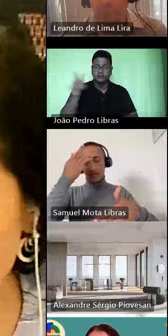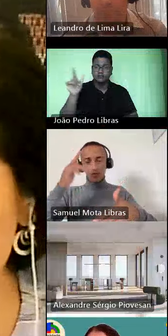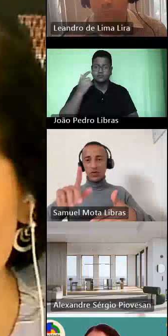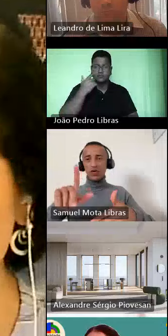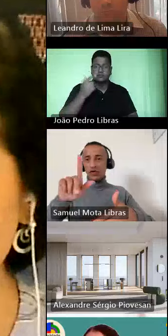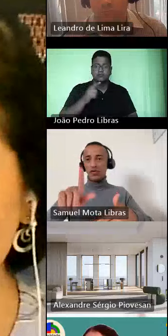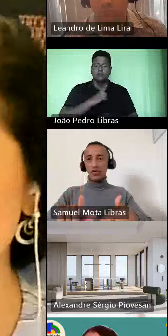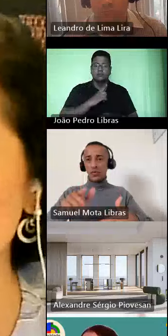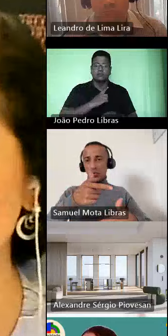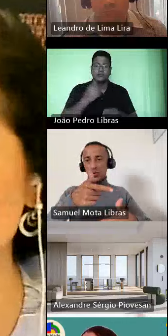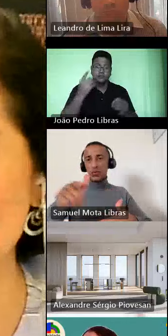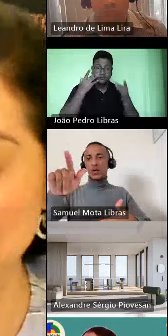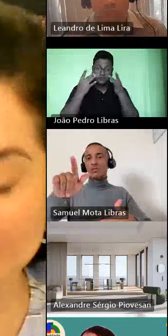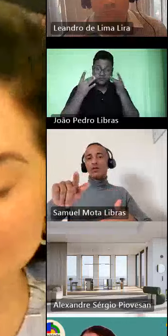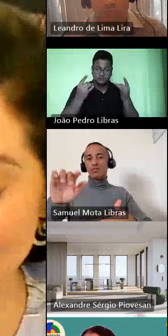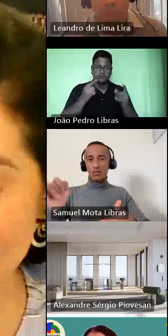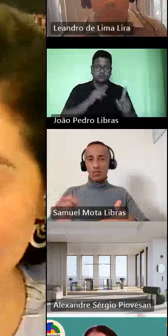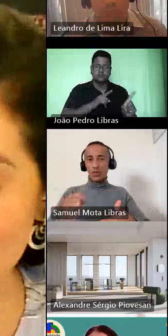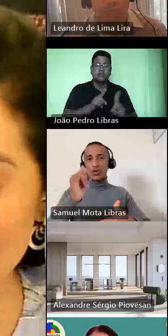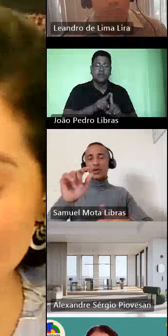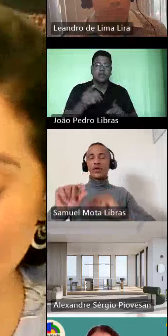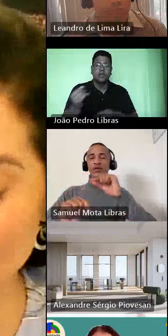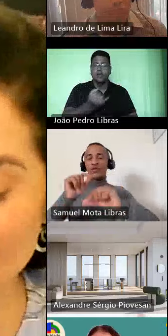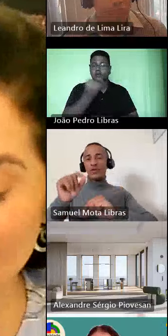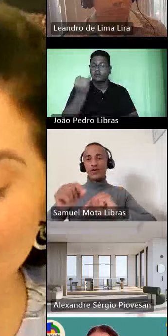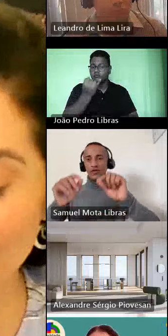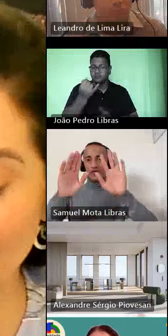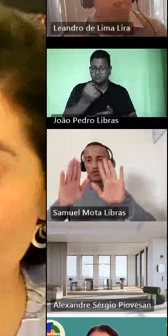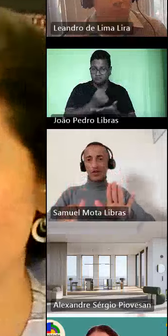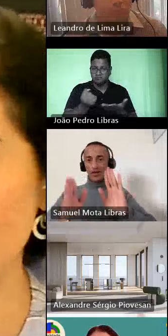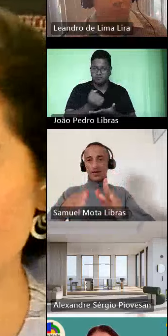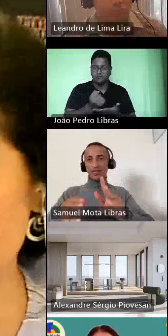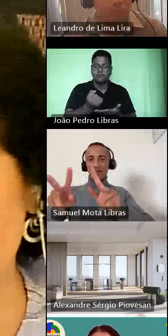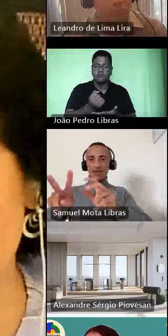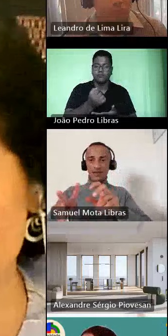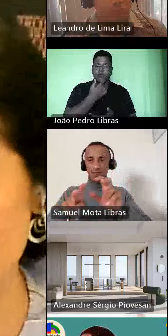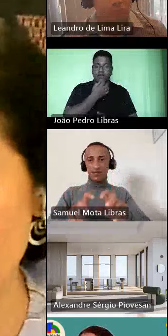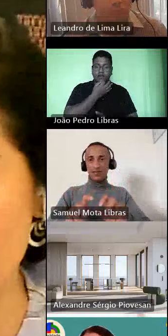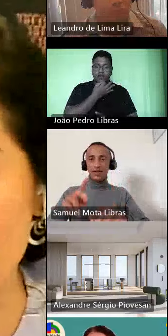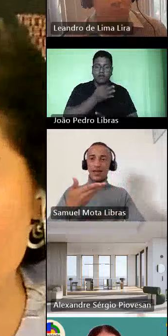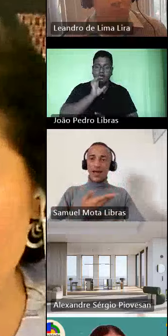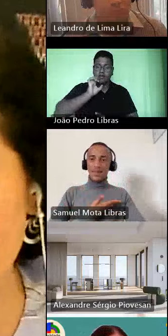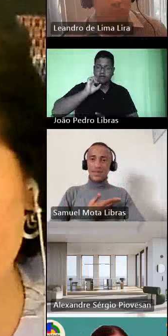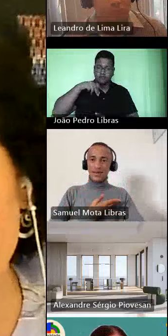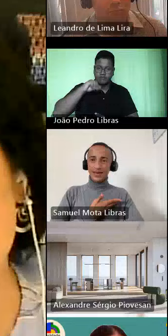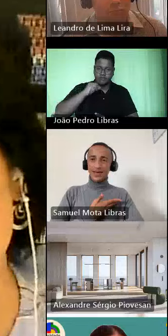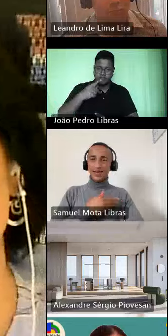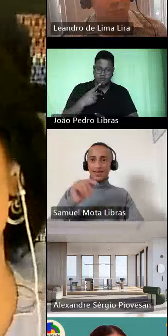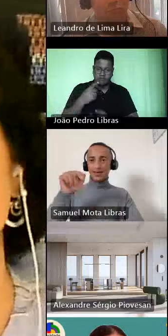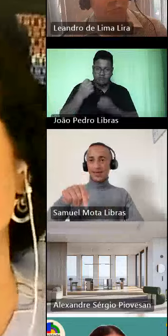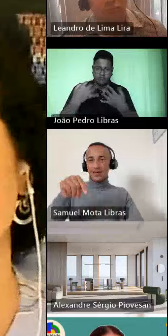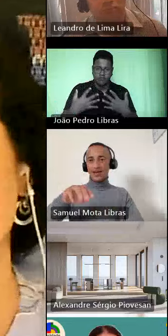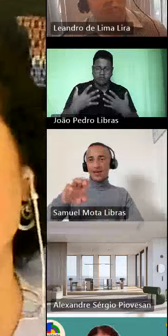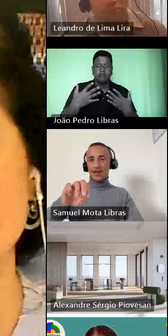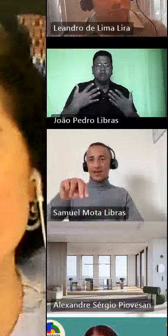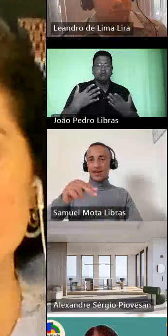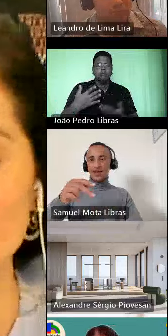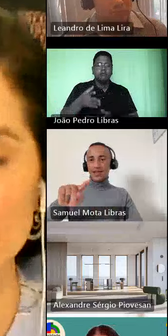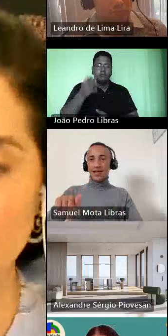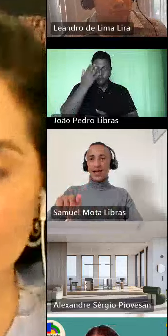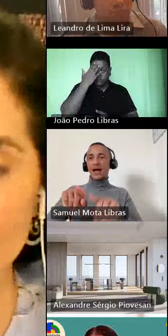aspecto que é fundamental assim que eu até olhei aqui o comentário da colega da inap que é falando da inap né que é a capacitação contínua